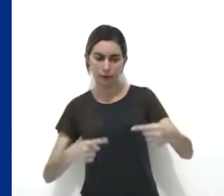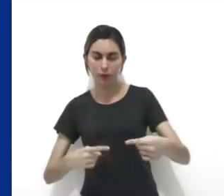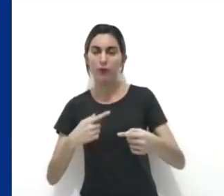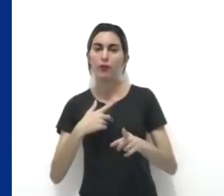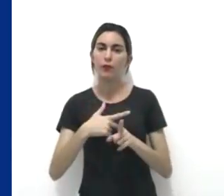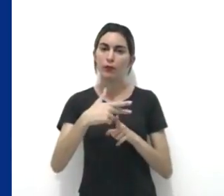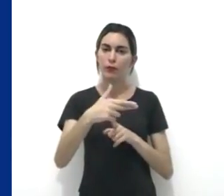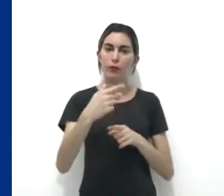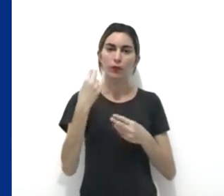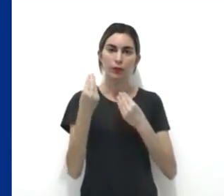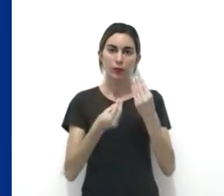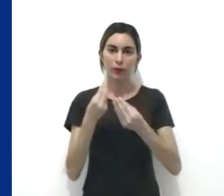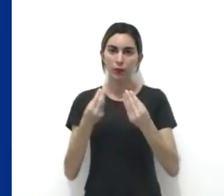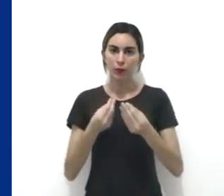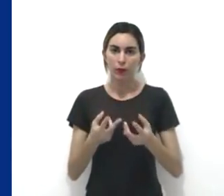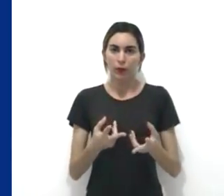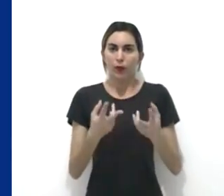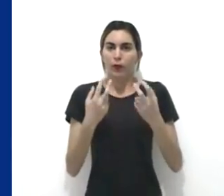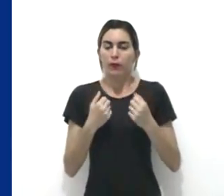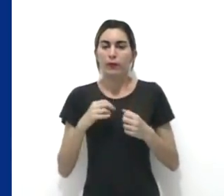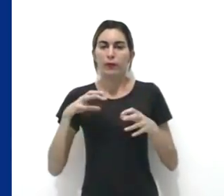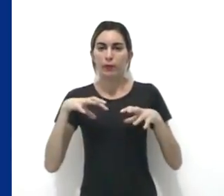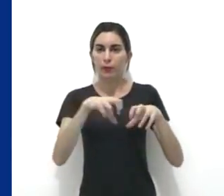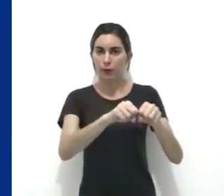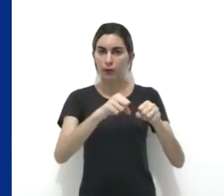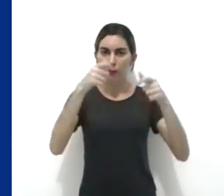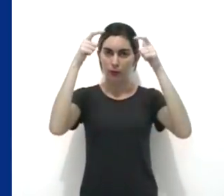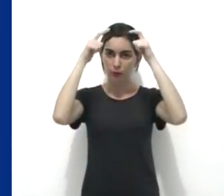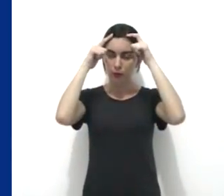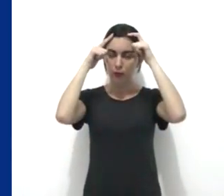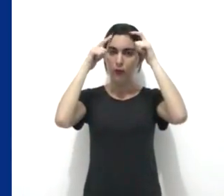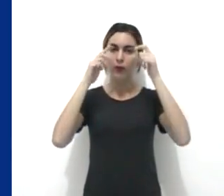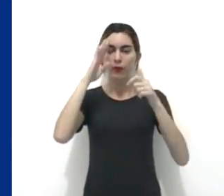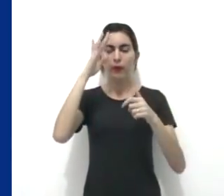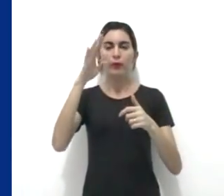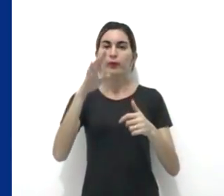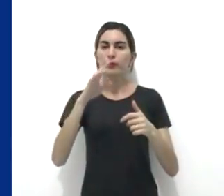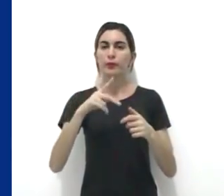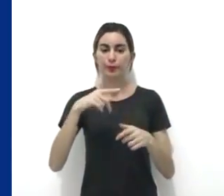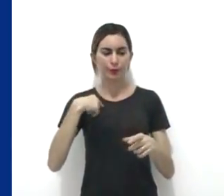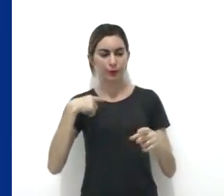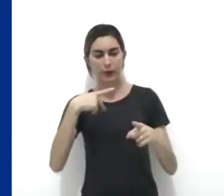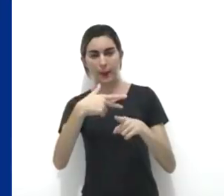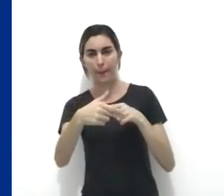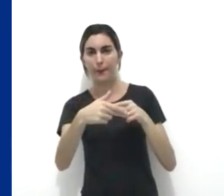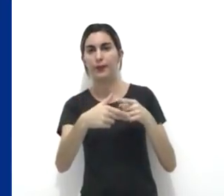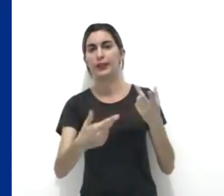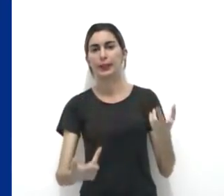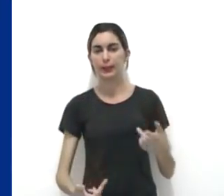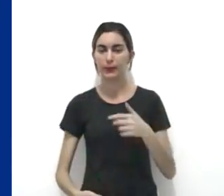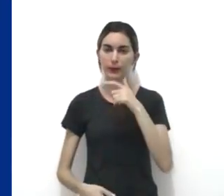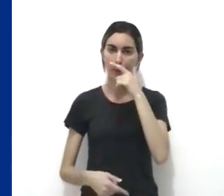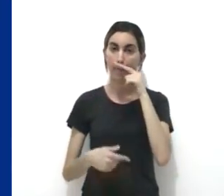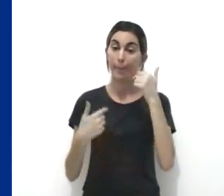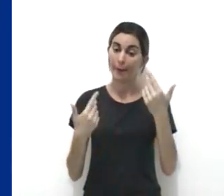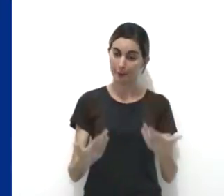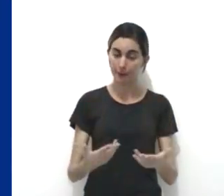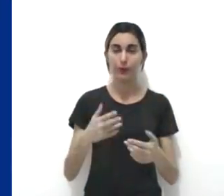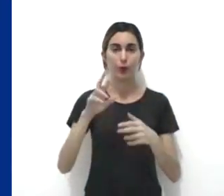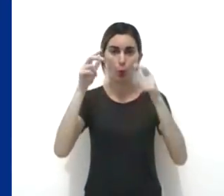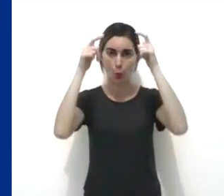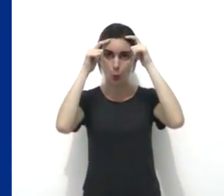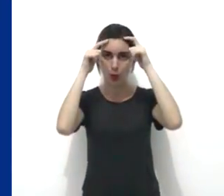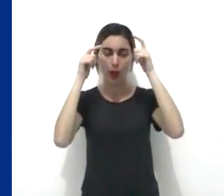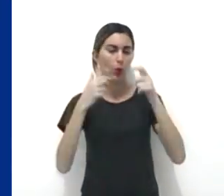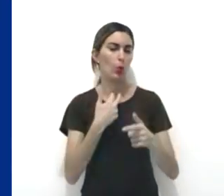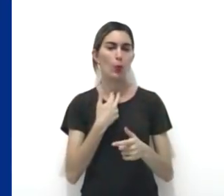adversário. E como é que ele pode fazer isso? Capturando o rei, que é a principal peça, fazendo um checkmate. Nessa situação, o